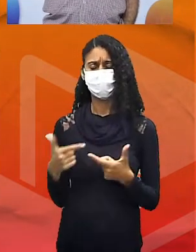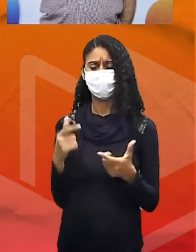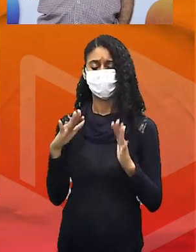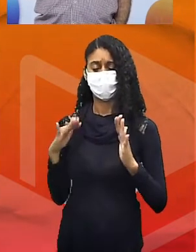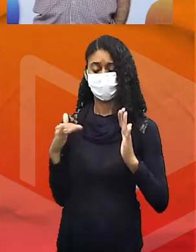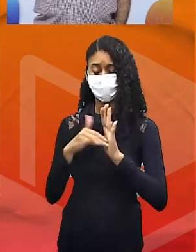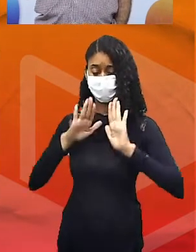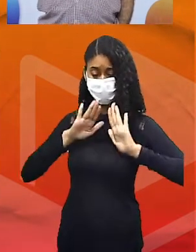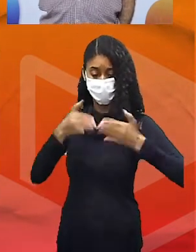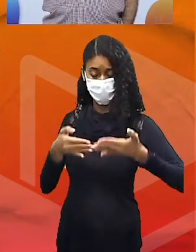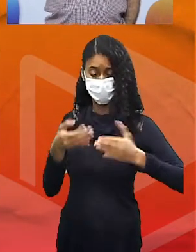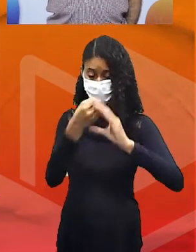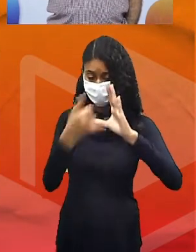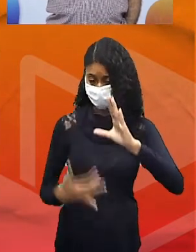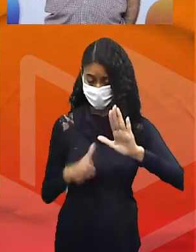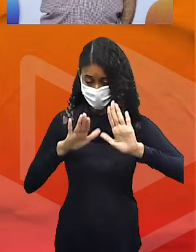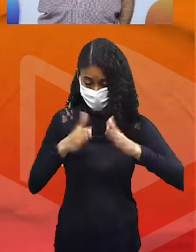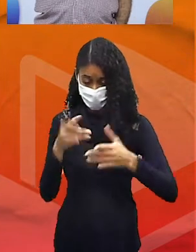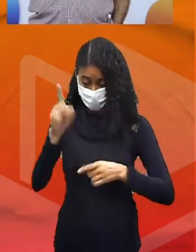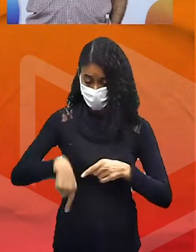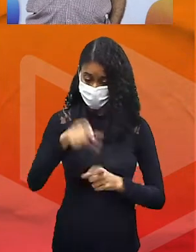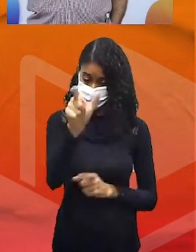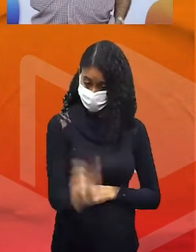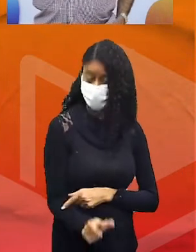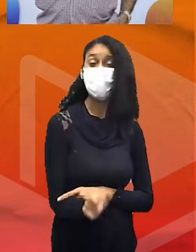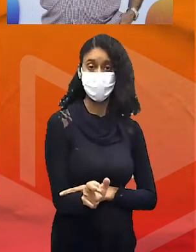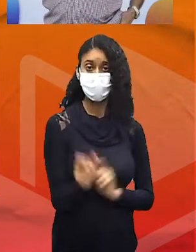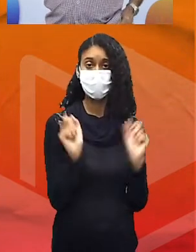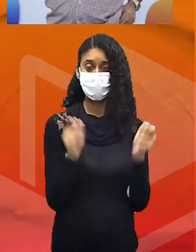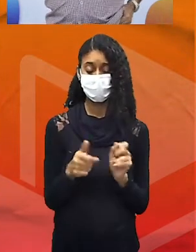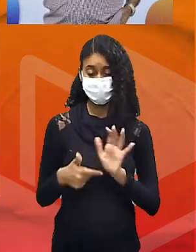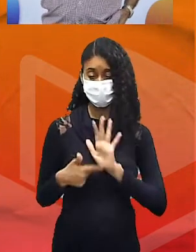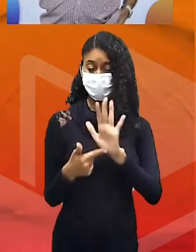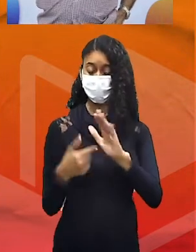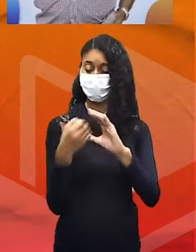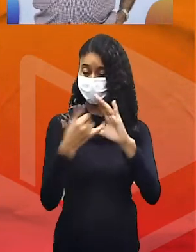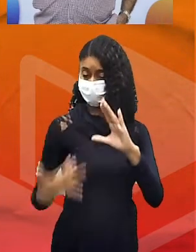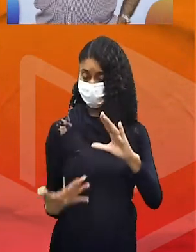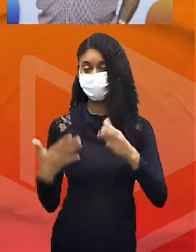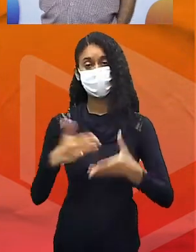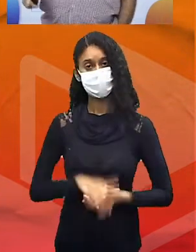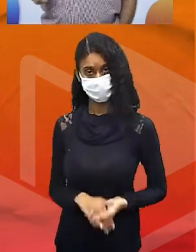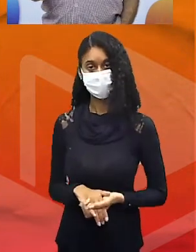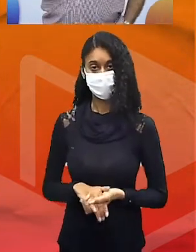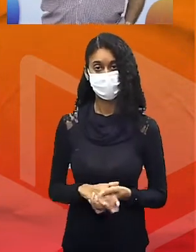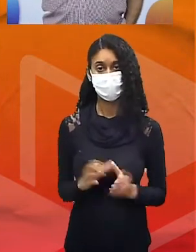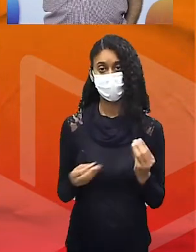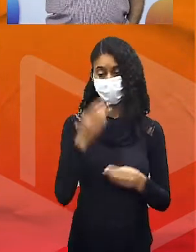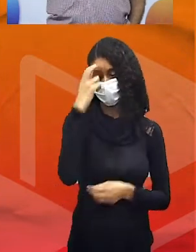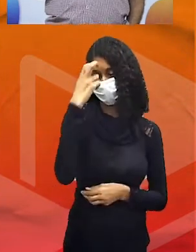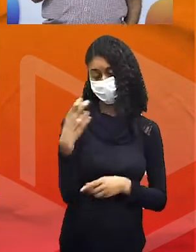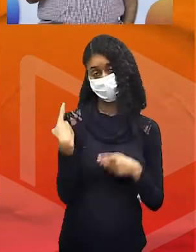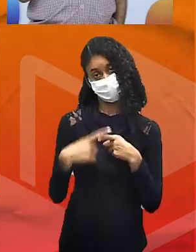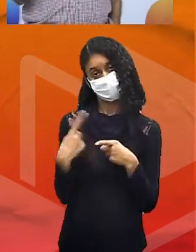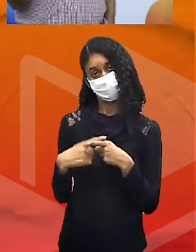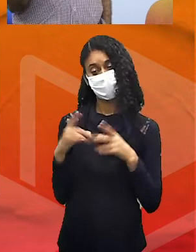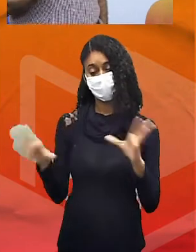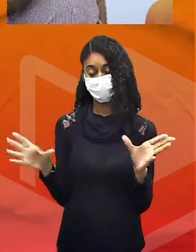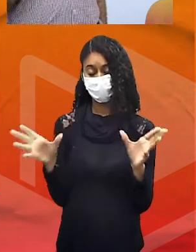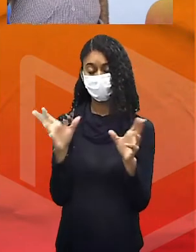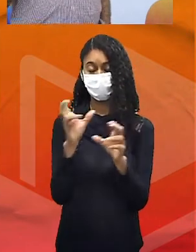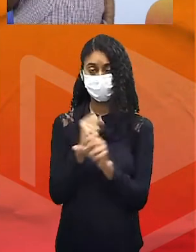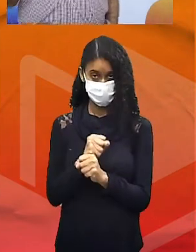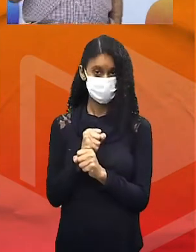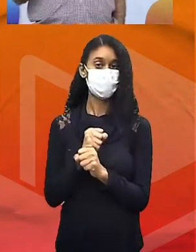determine, nada o que especifique, nada o que caracterize exatamente uma cultura, porque ele é o